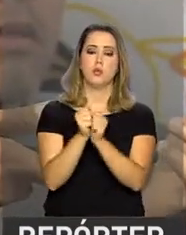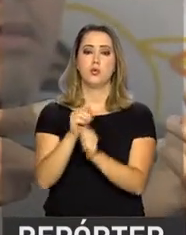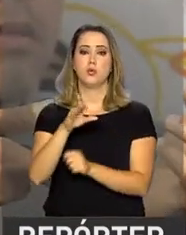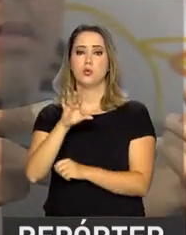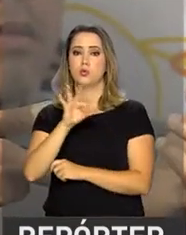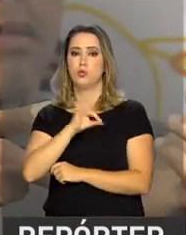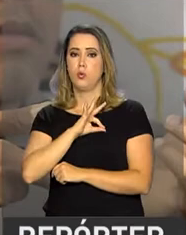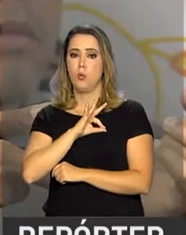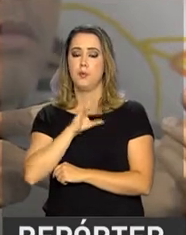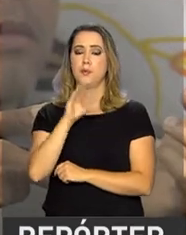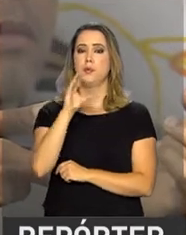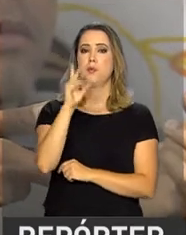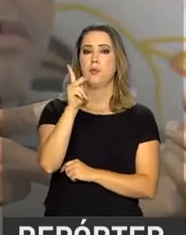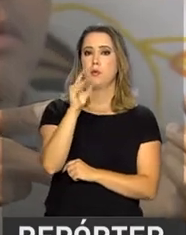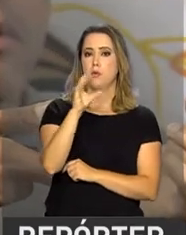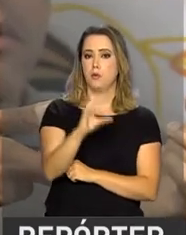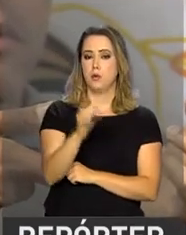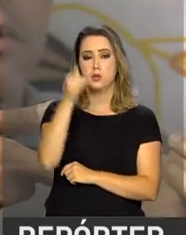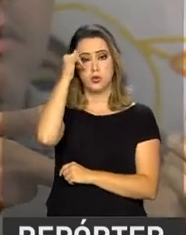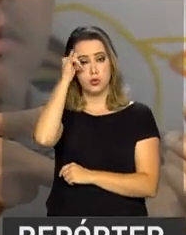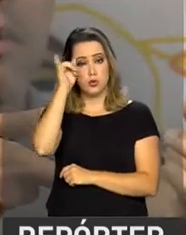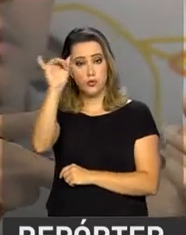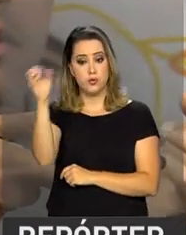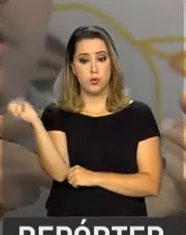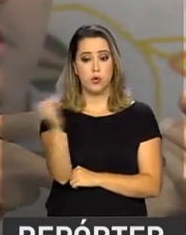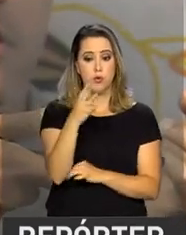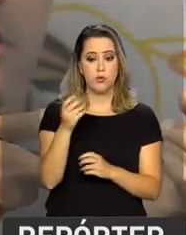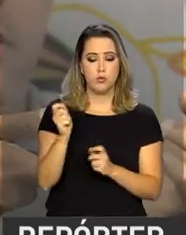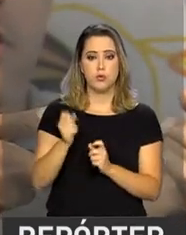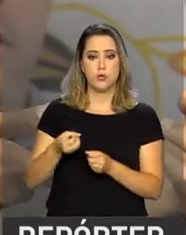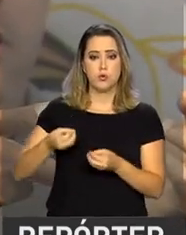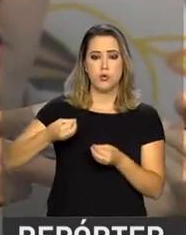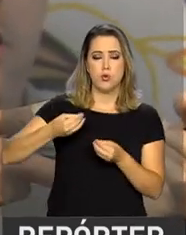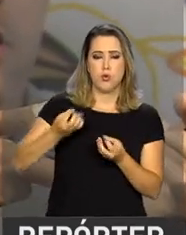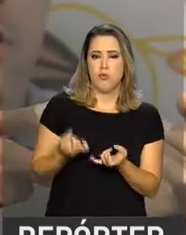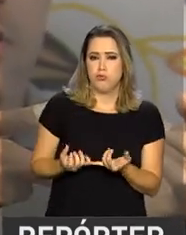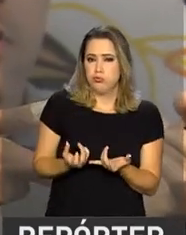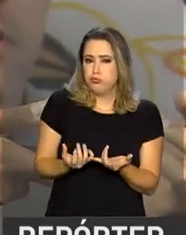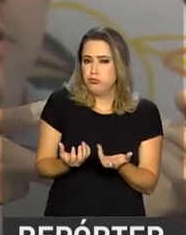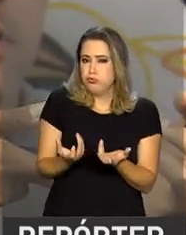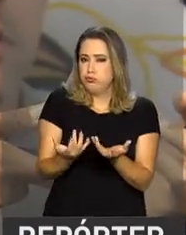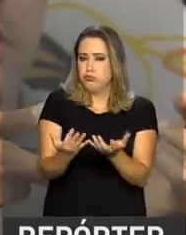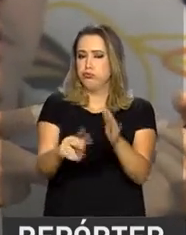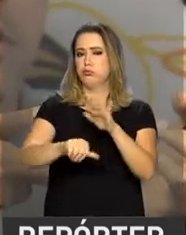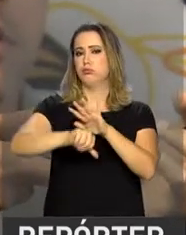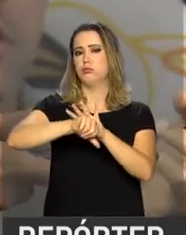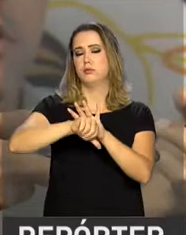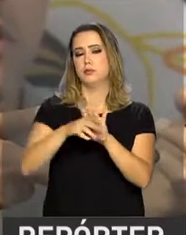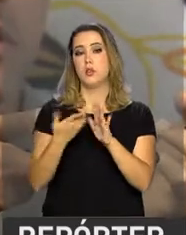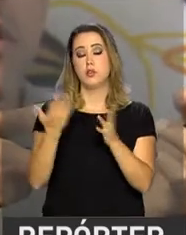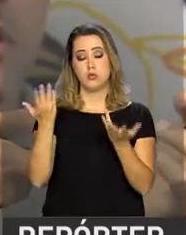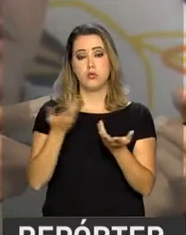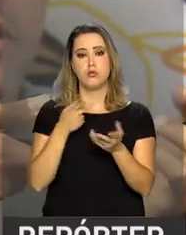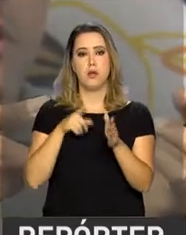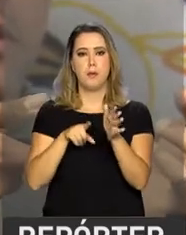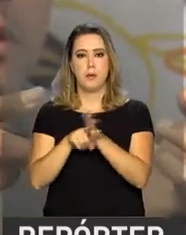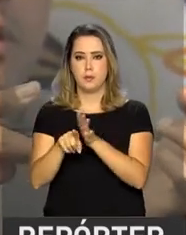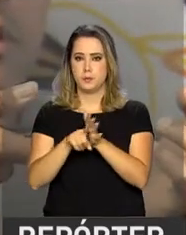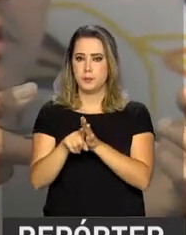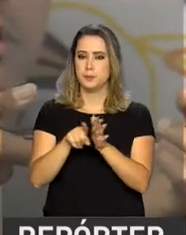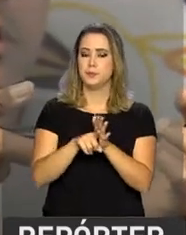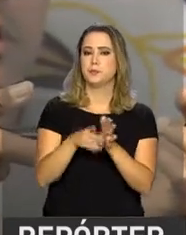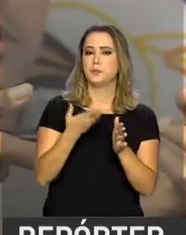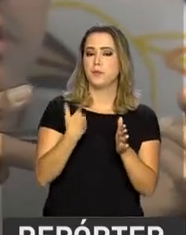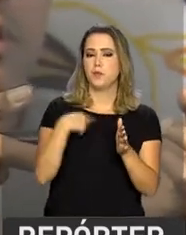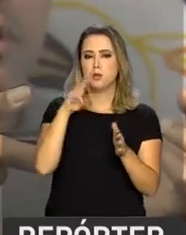evite novos focos criminosos e que as linhas de atuação já estão bastante avançadas, tudo indica que a